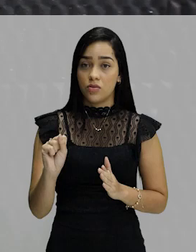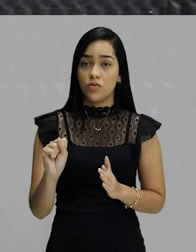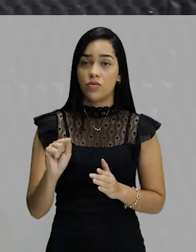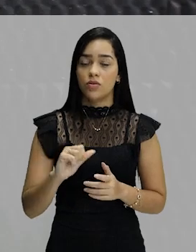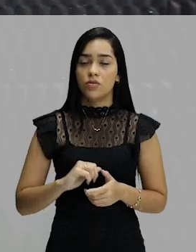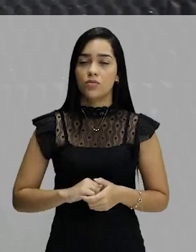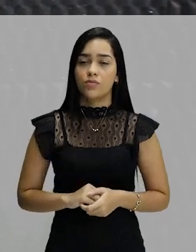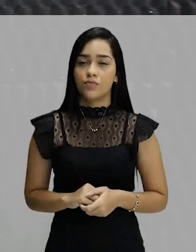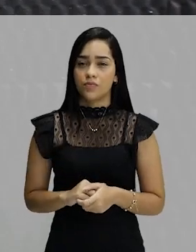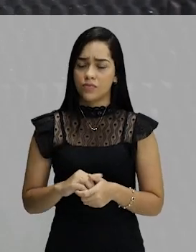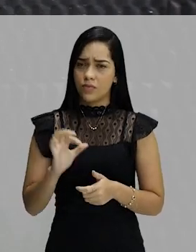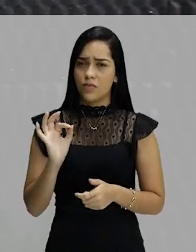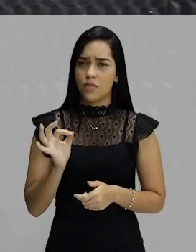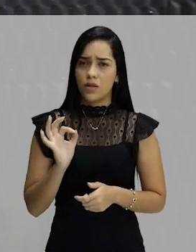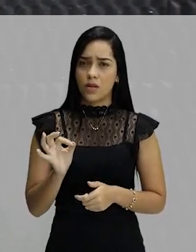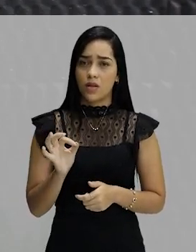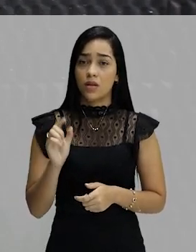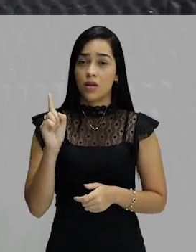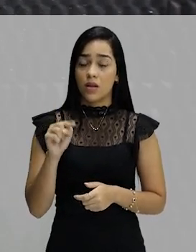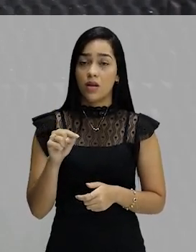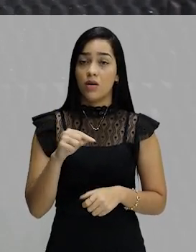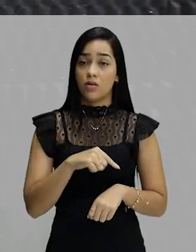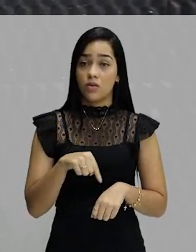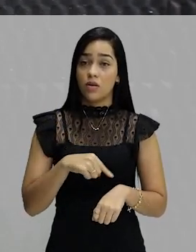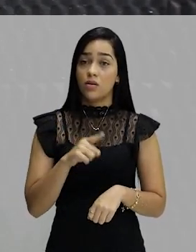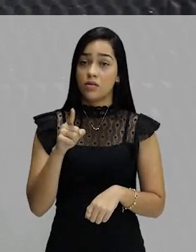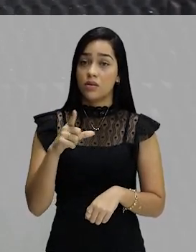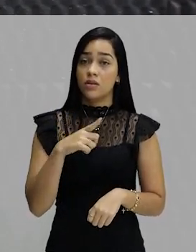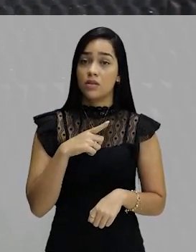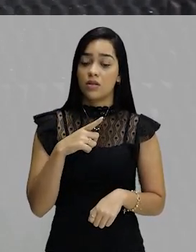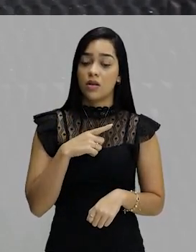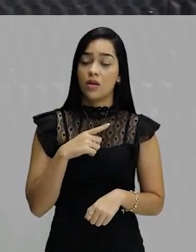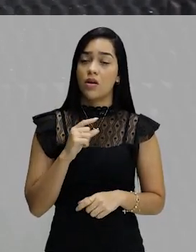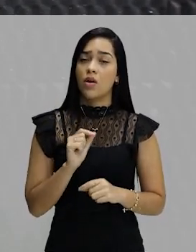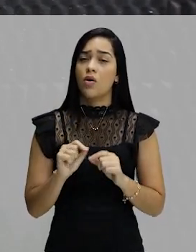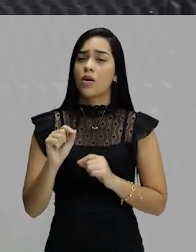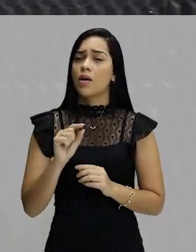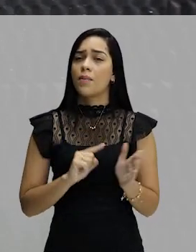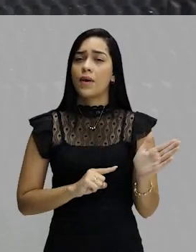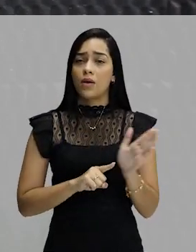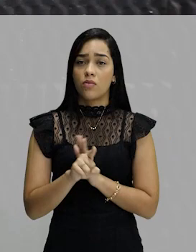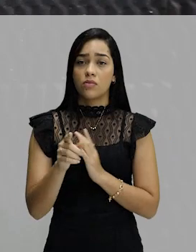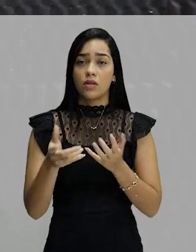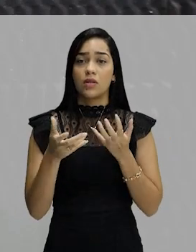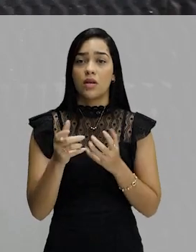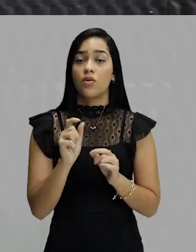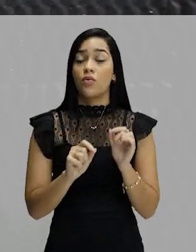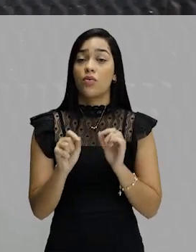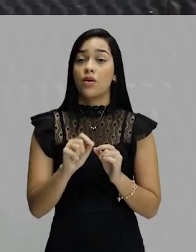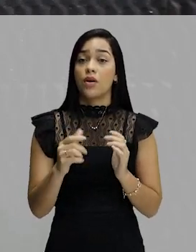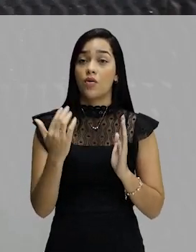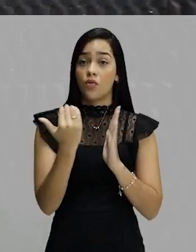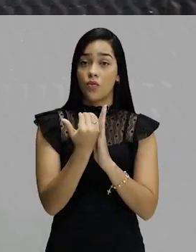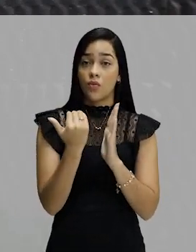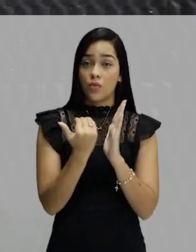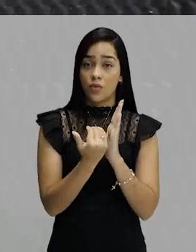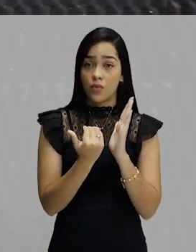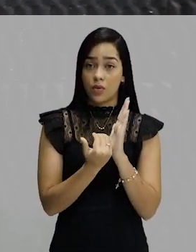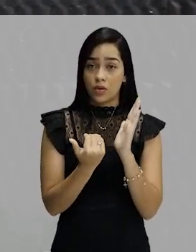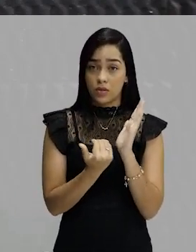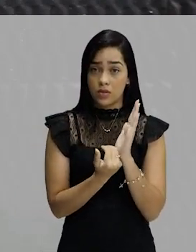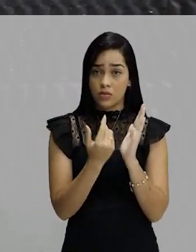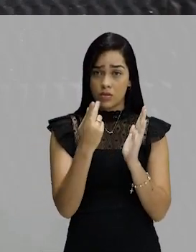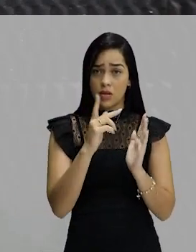horas. Certo? São os horários que você tem. O que a questão fala é que o